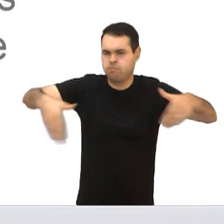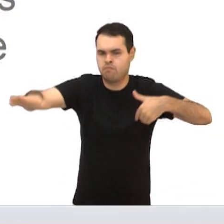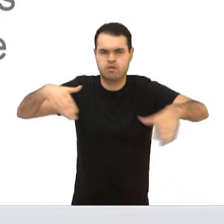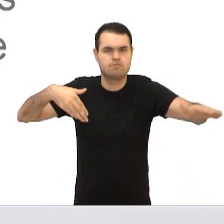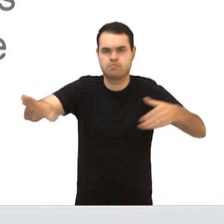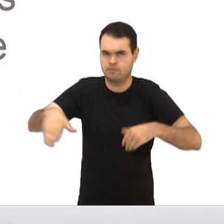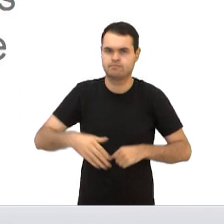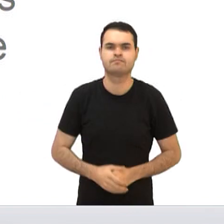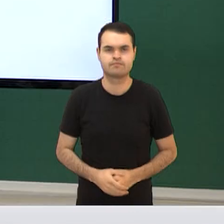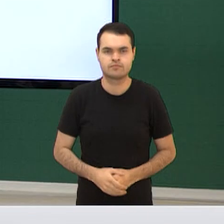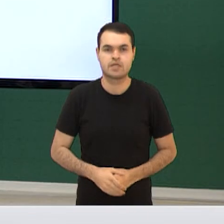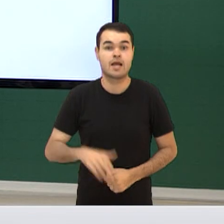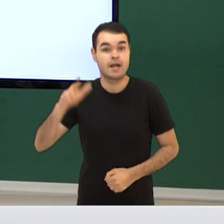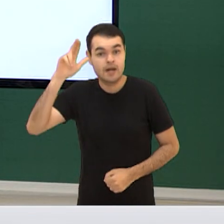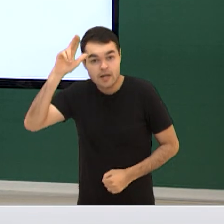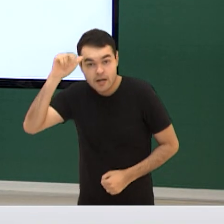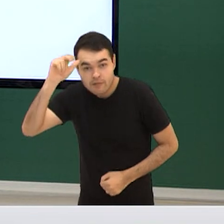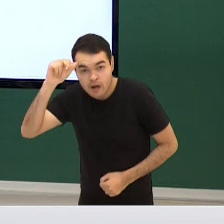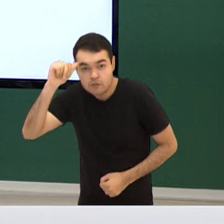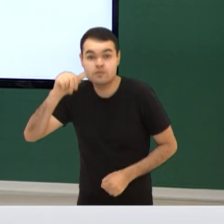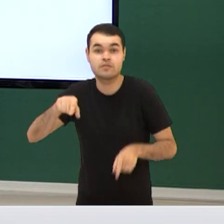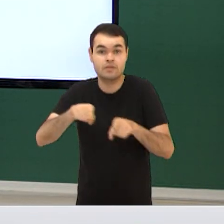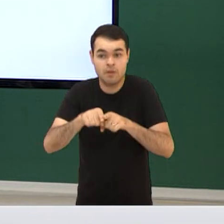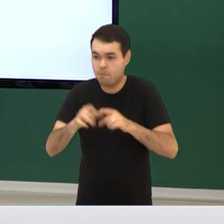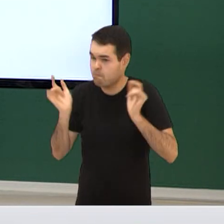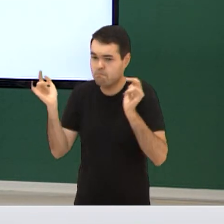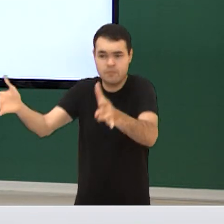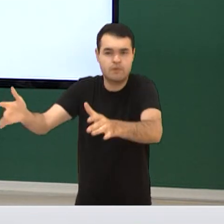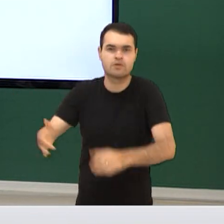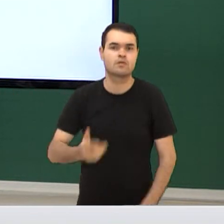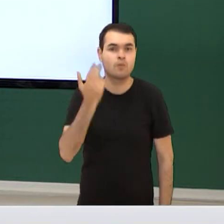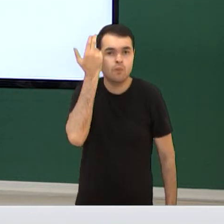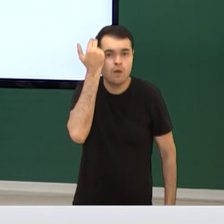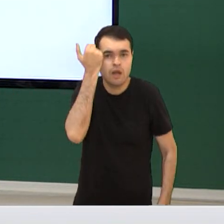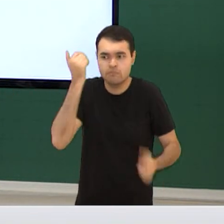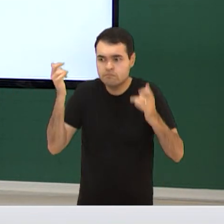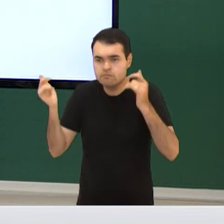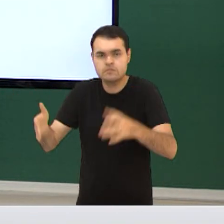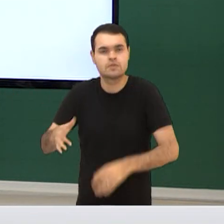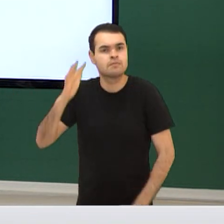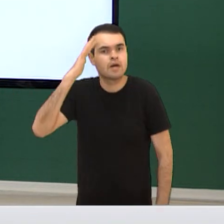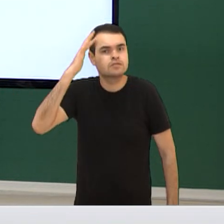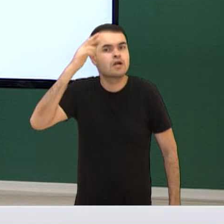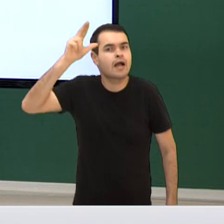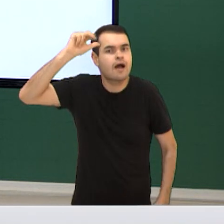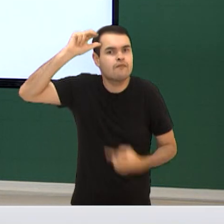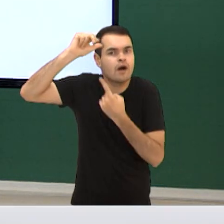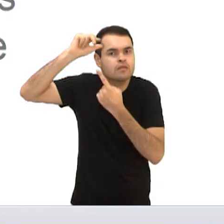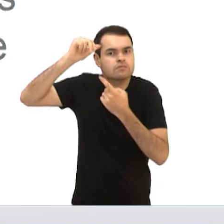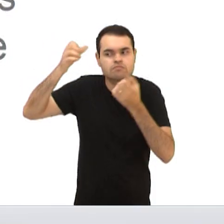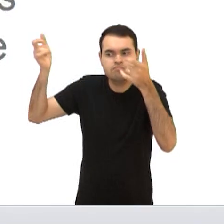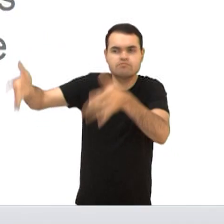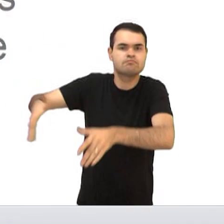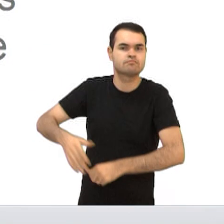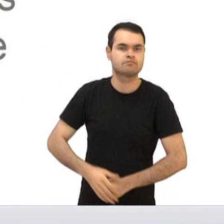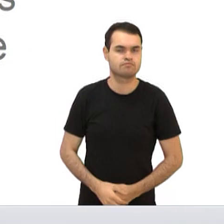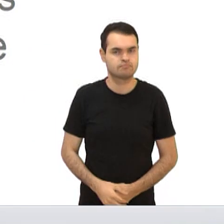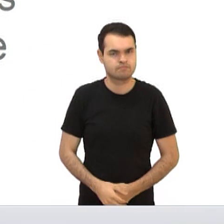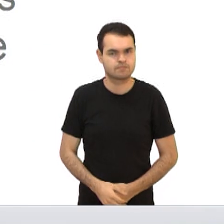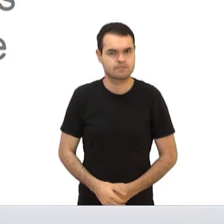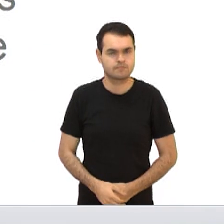Você já imaginou um cavalo sendo abandonado por aí? Não é uma coisa muito simples, né, gente? Um cavalo. Bichos